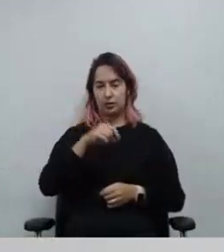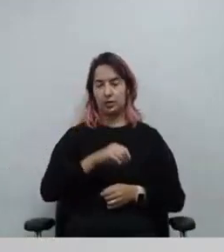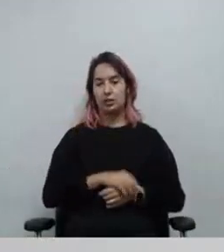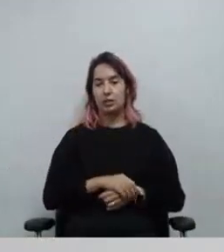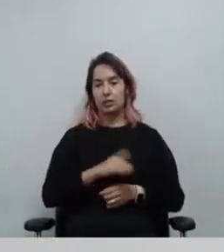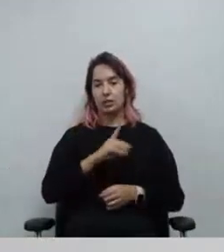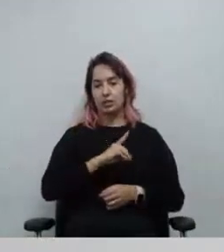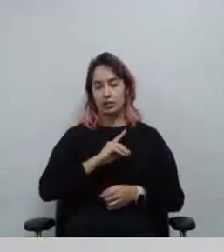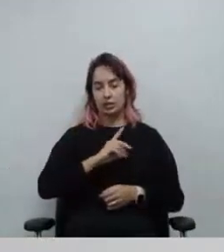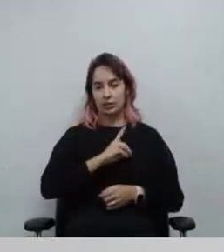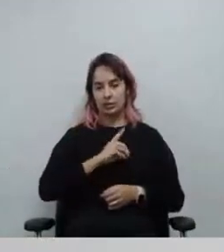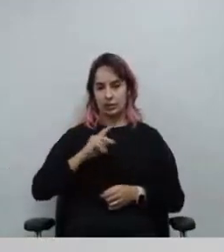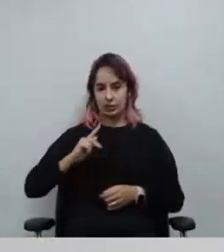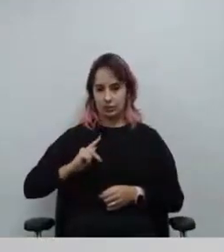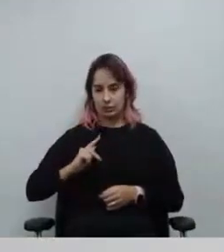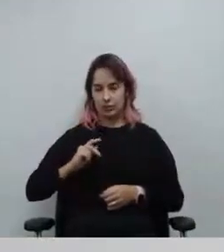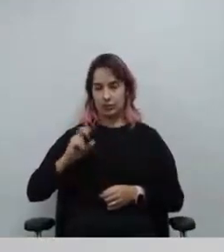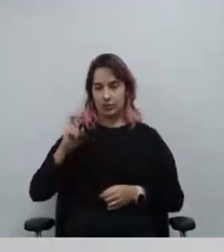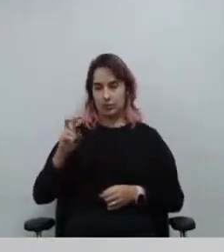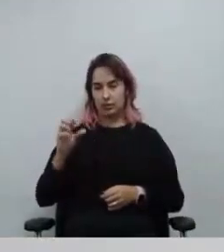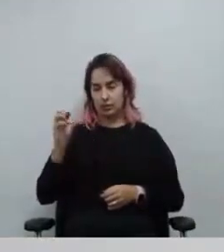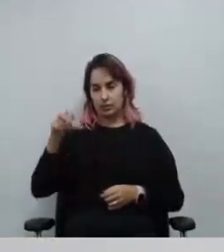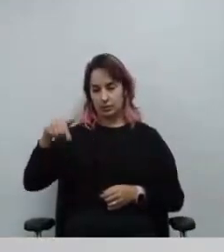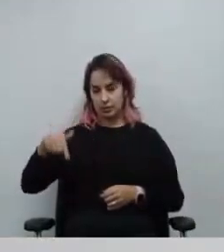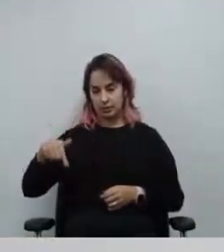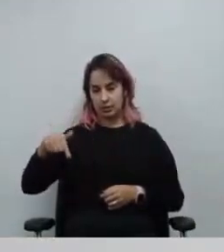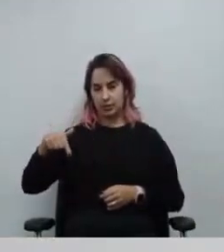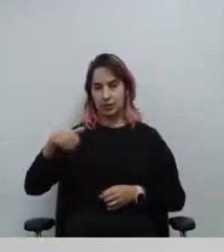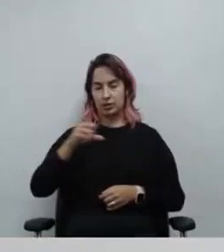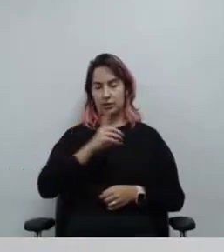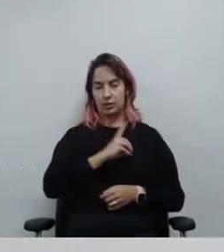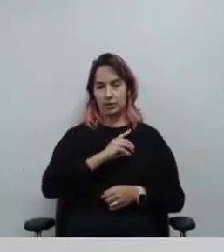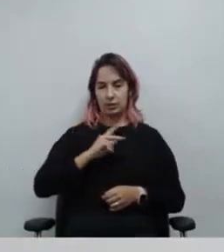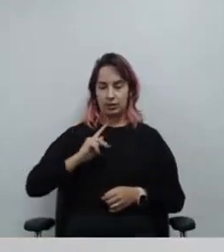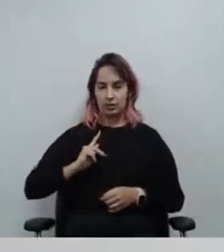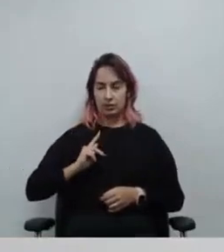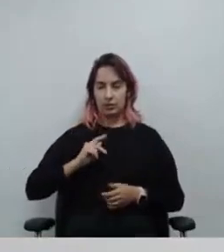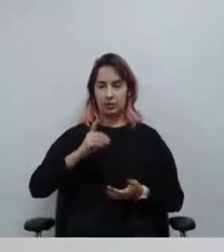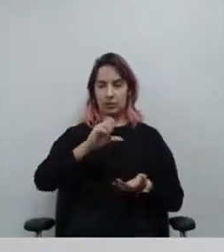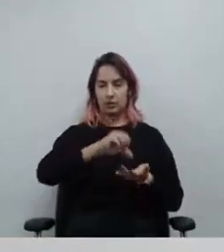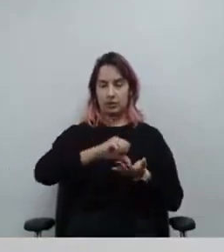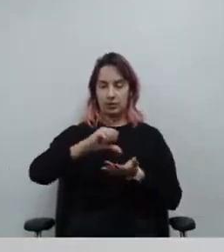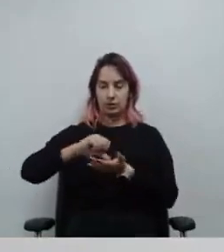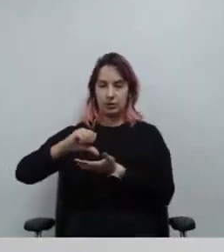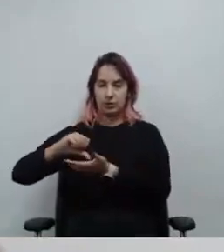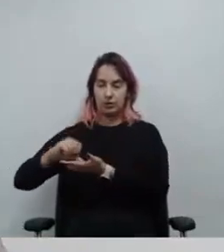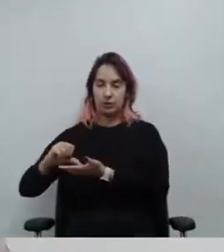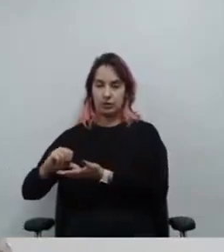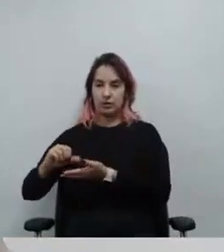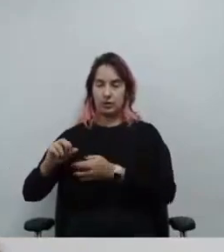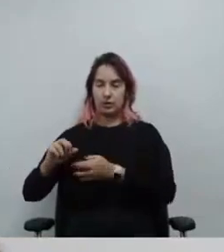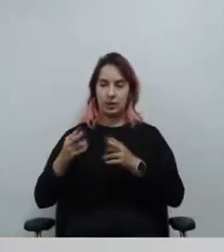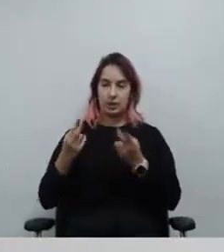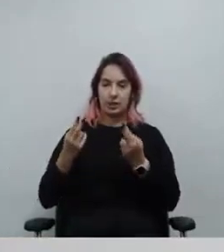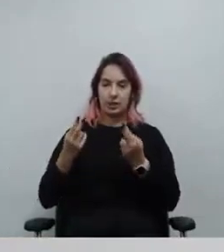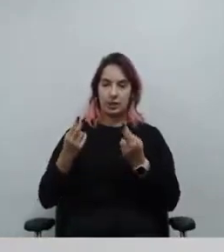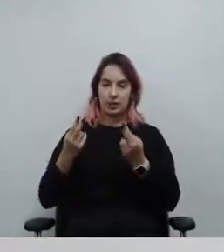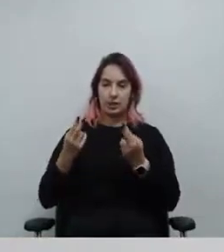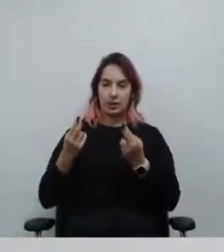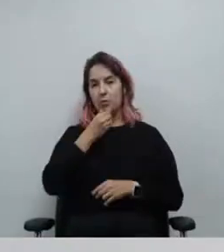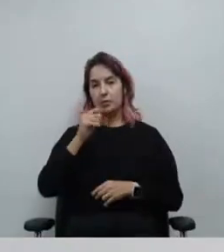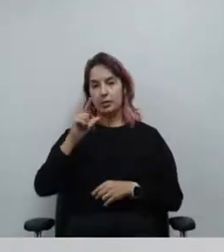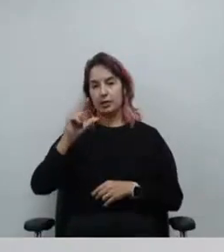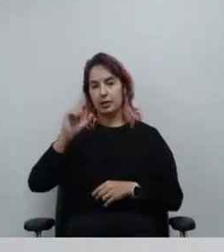Pública e a 57ª Defensoria Pública da unidade Varas Singulares. Relator é o conselheiro Leonardo Nascimento